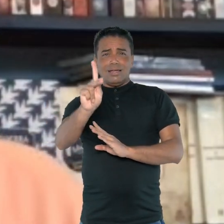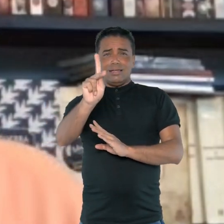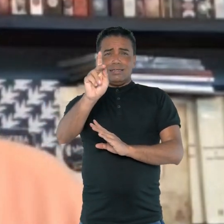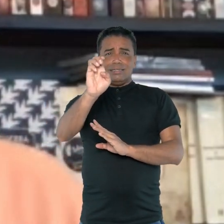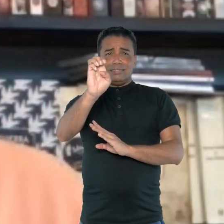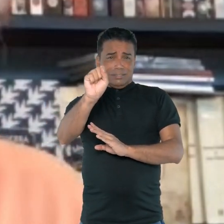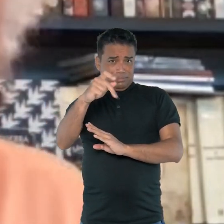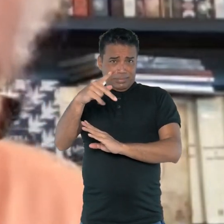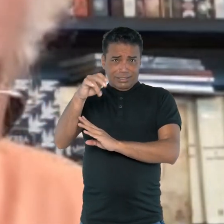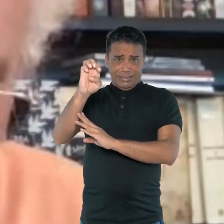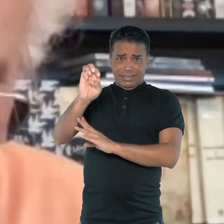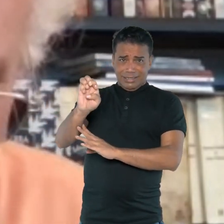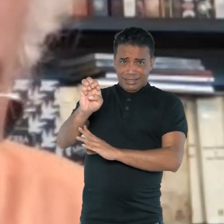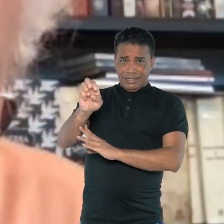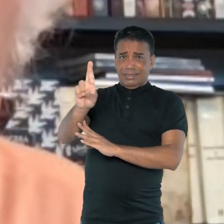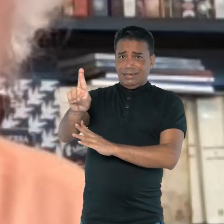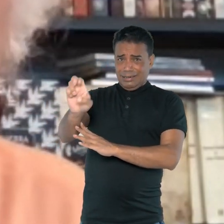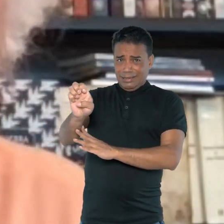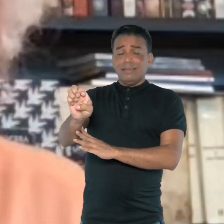é importante